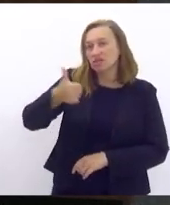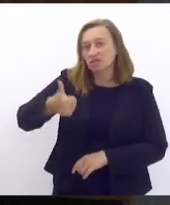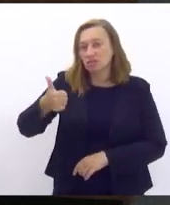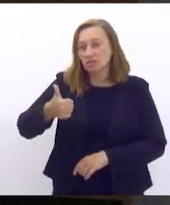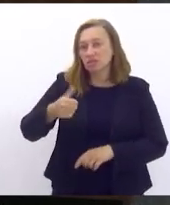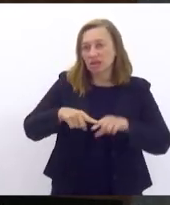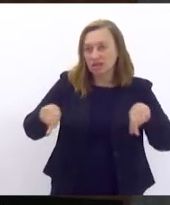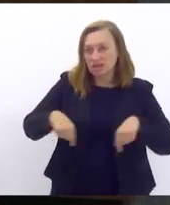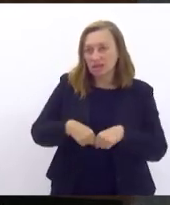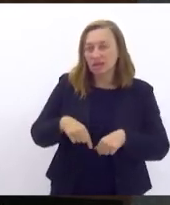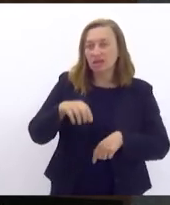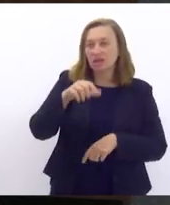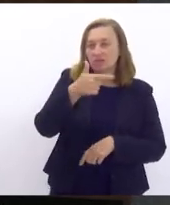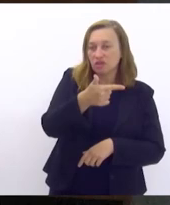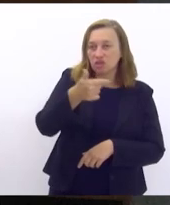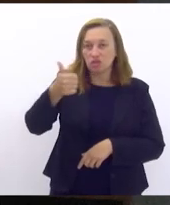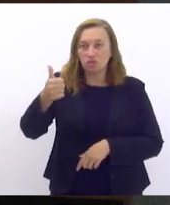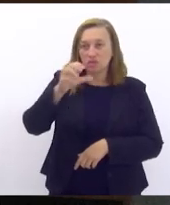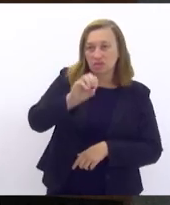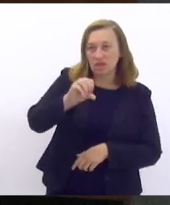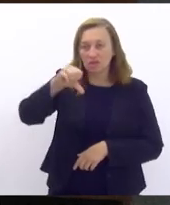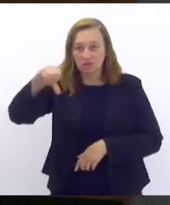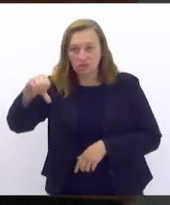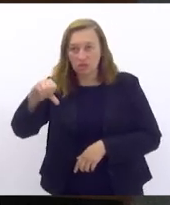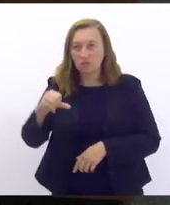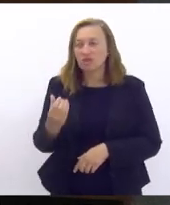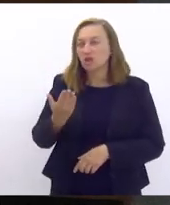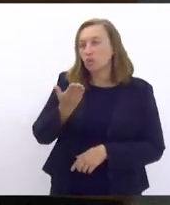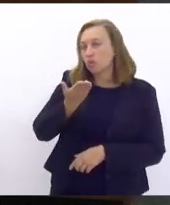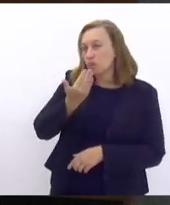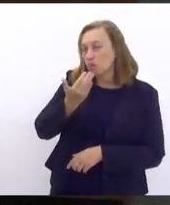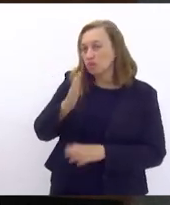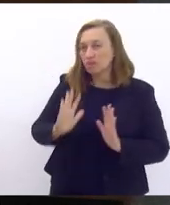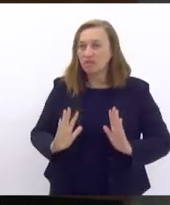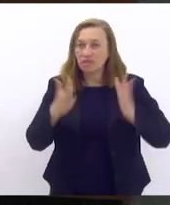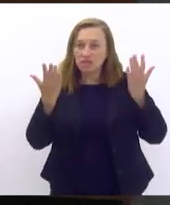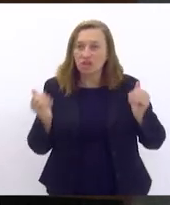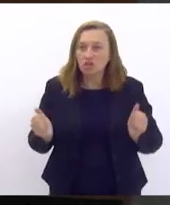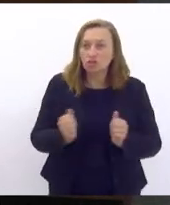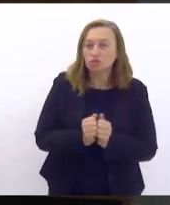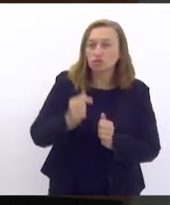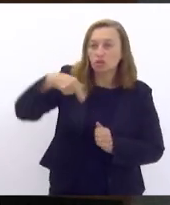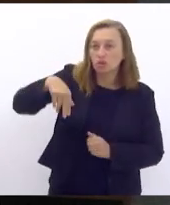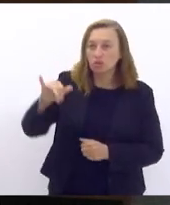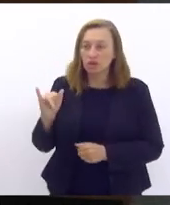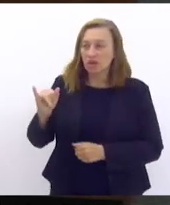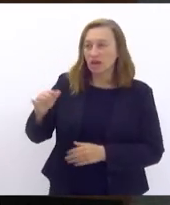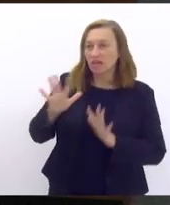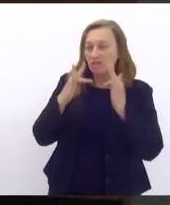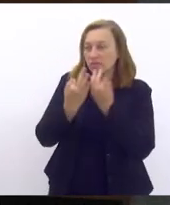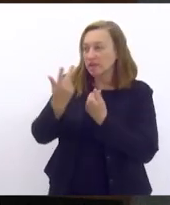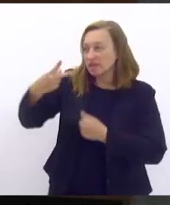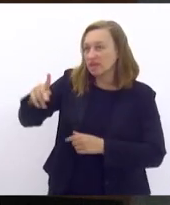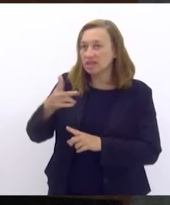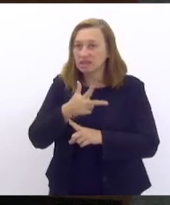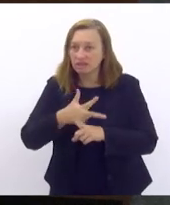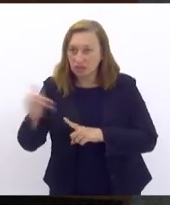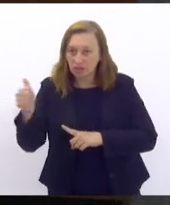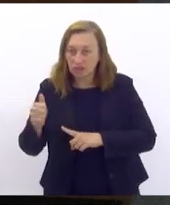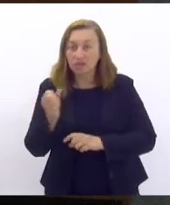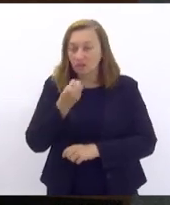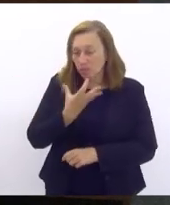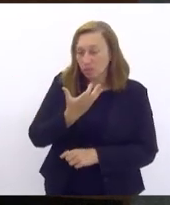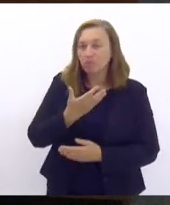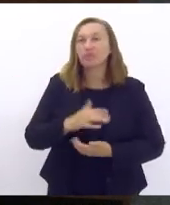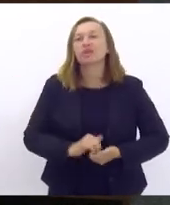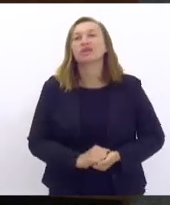sala 2109. Vai ter um refrigerante, um salgadinho, para a gente comemorar, junto com o Gui, com a família dele, essa vitória, tá bom?